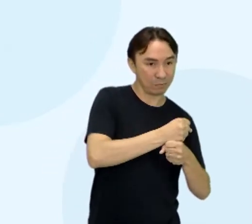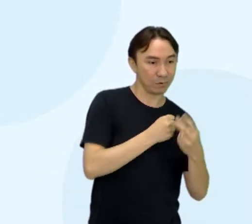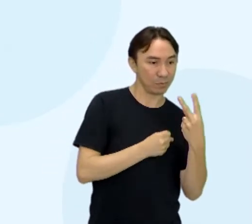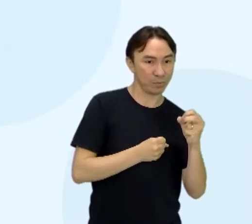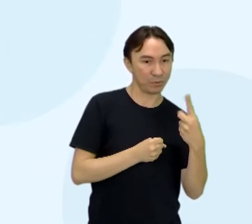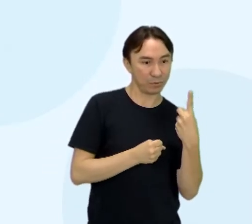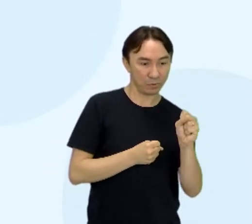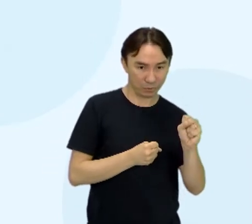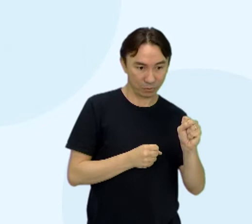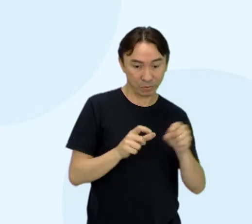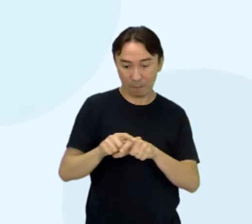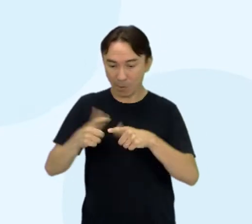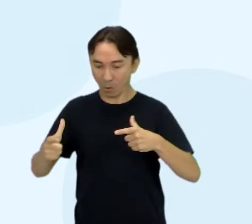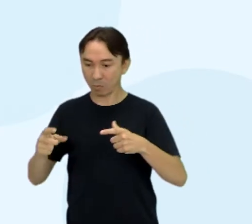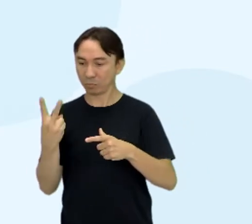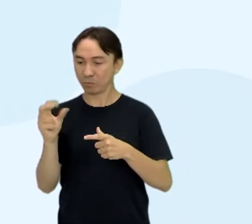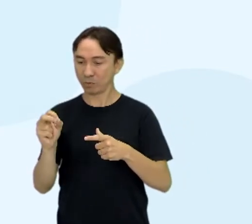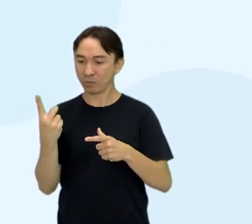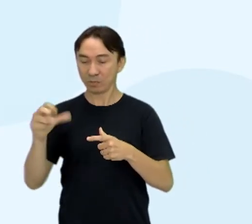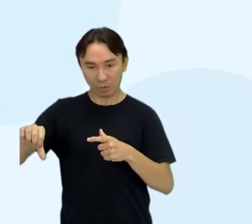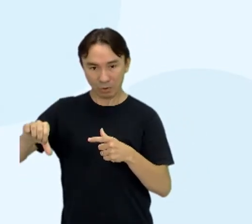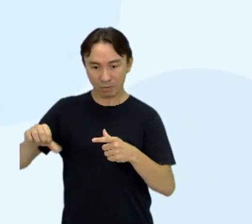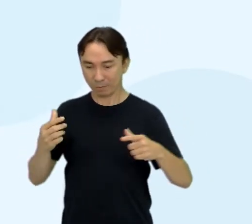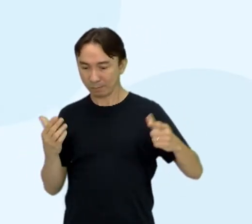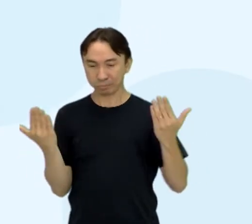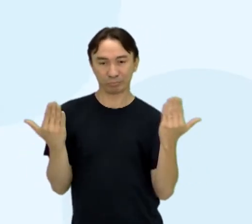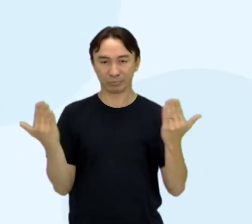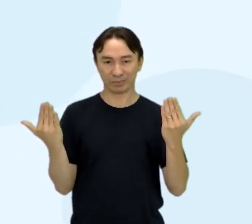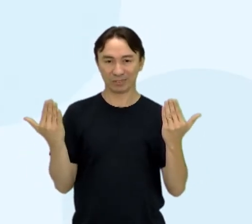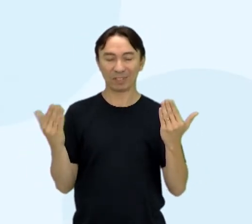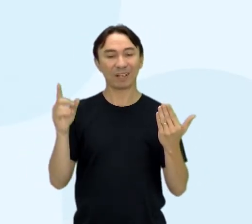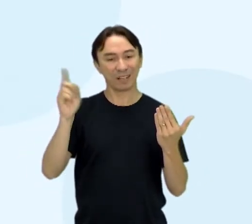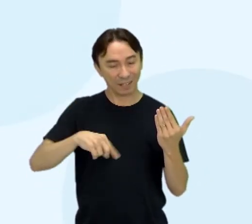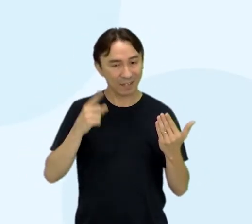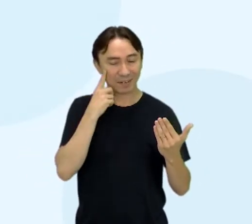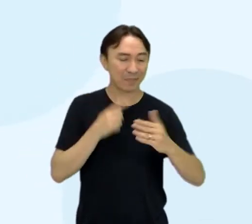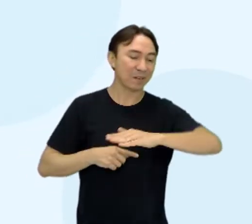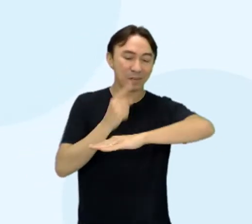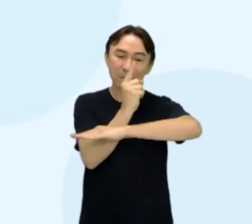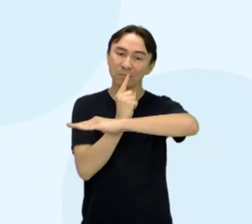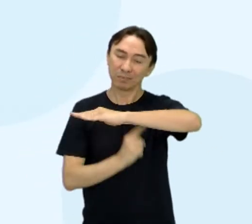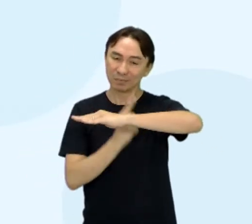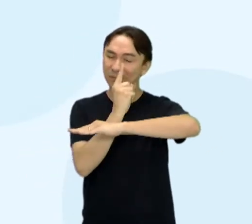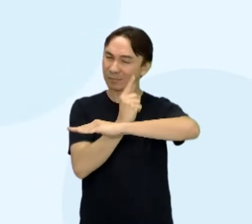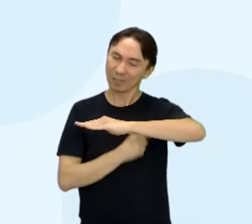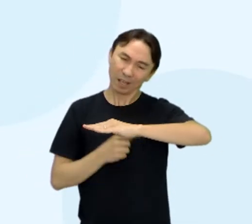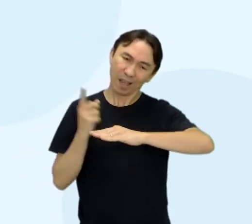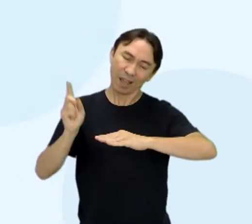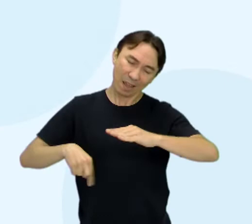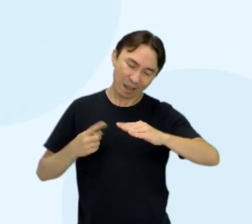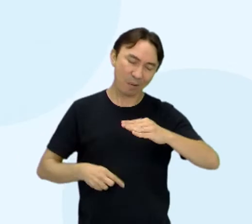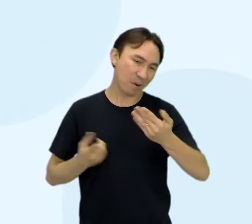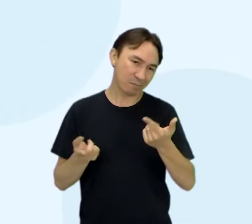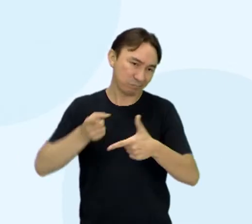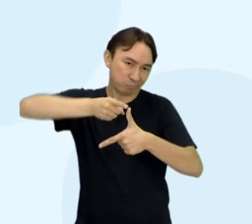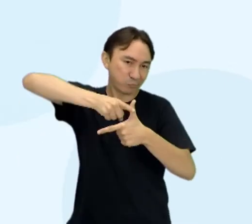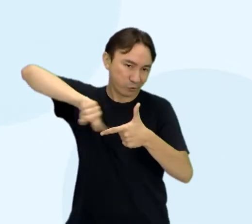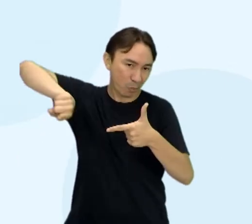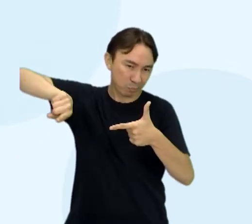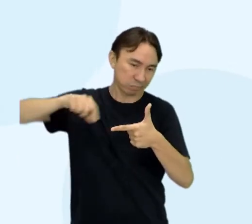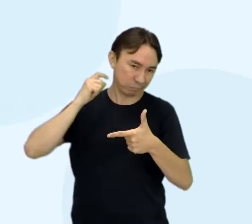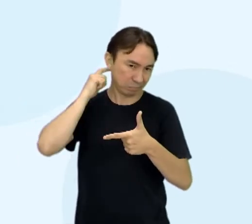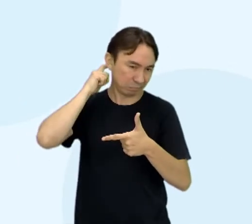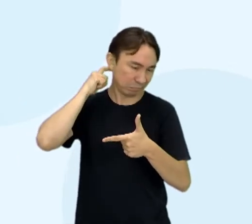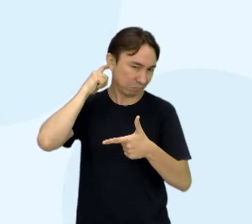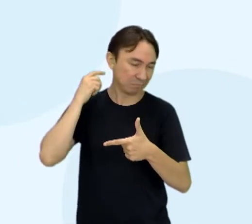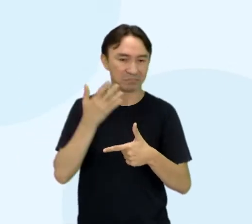a um todo, ou seja, estamos falando de uma fração, estamos falando de uma razão matemática. Beleza? Então é isso que você faz. Toda vez que você